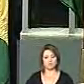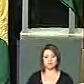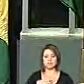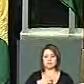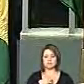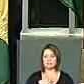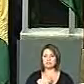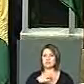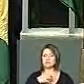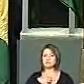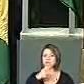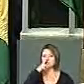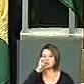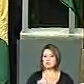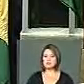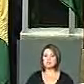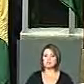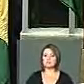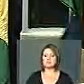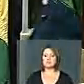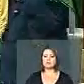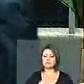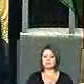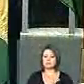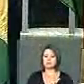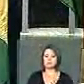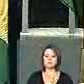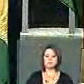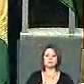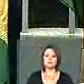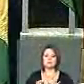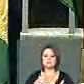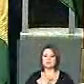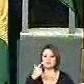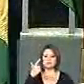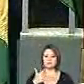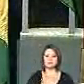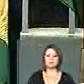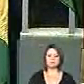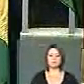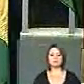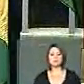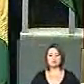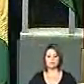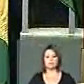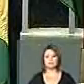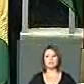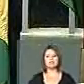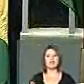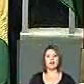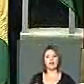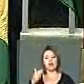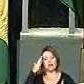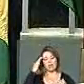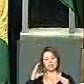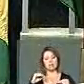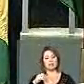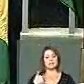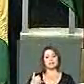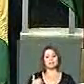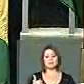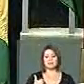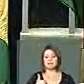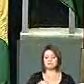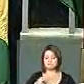espírito firme para defender a liberdade mais uma vez, na plena maturidade política